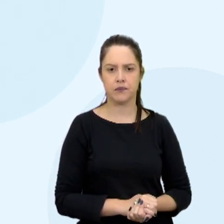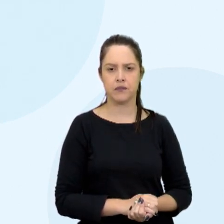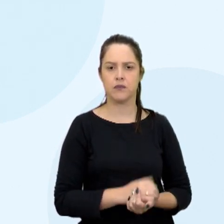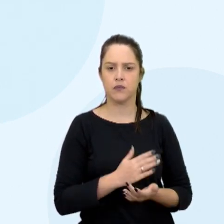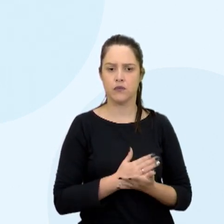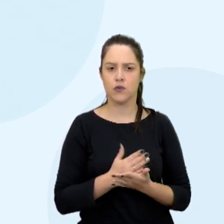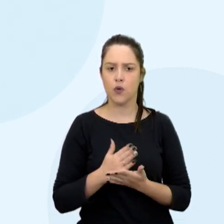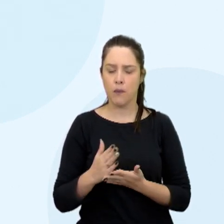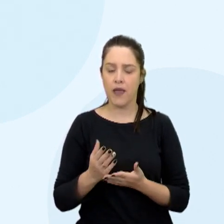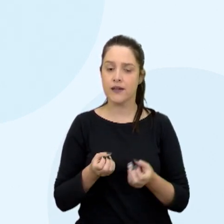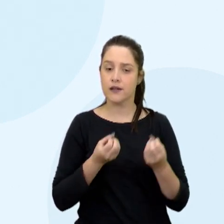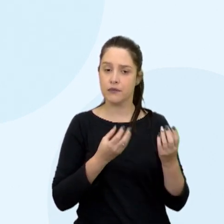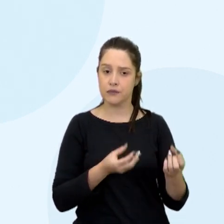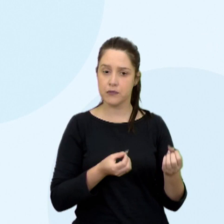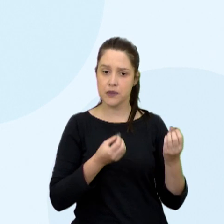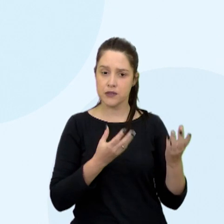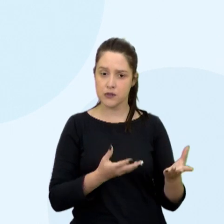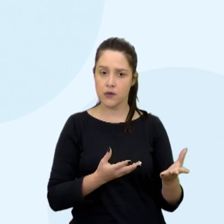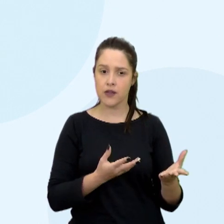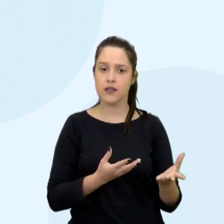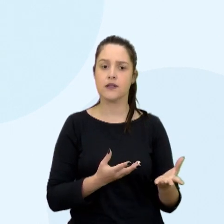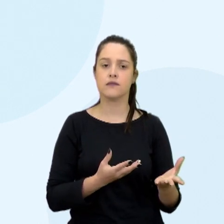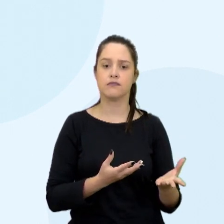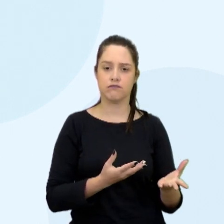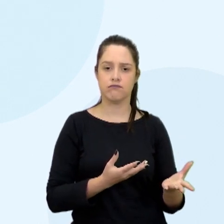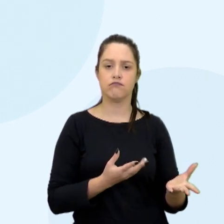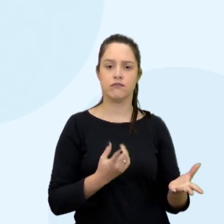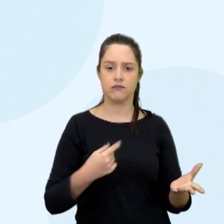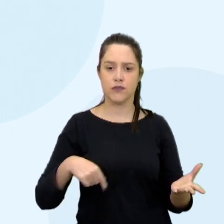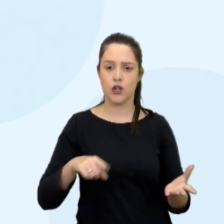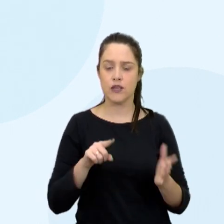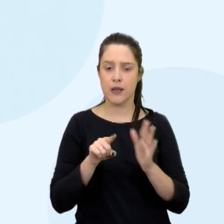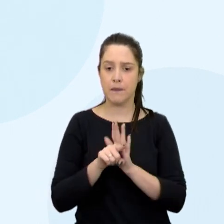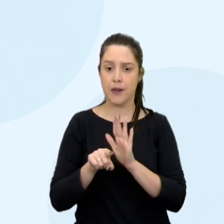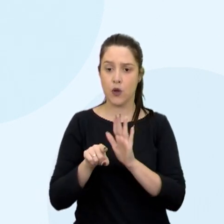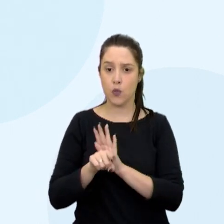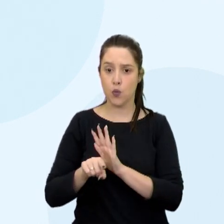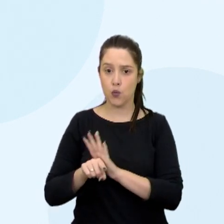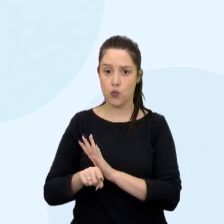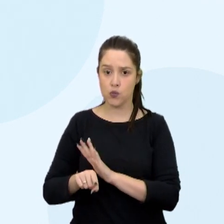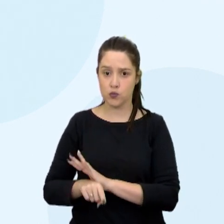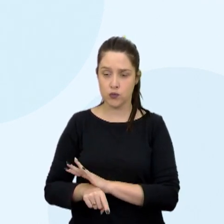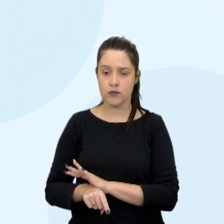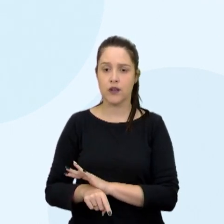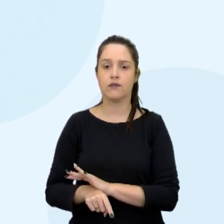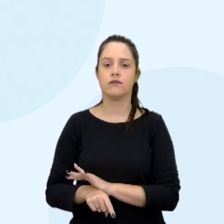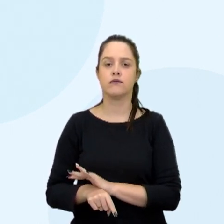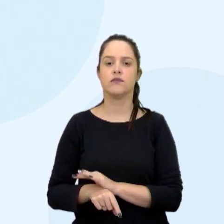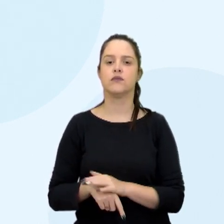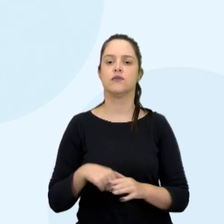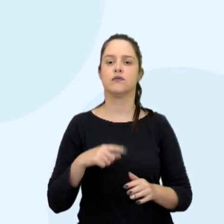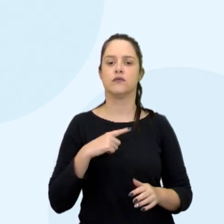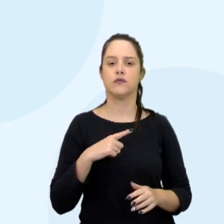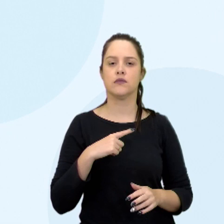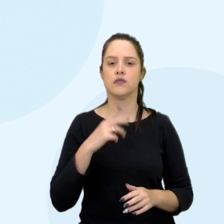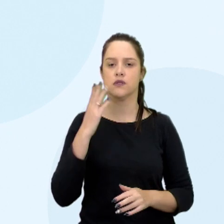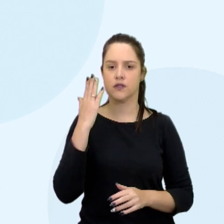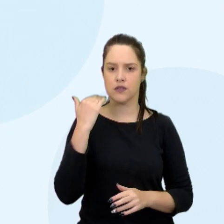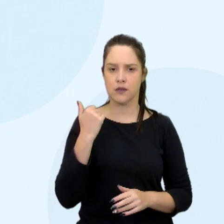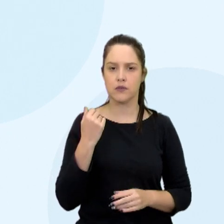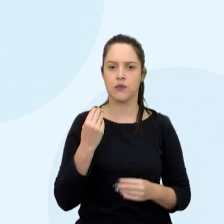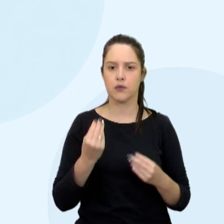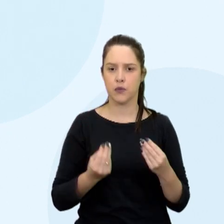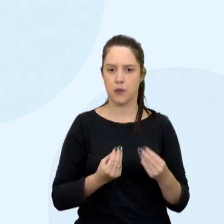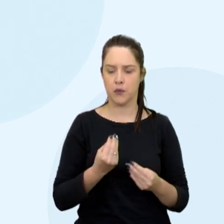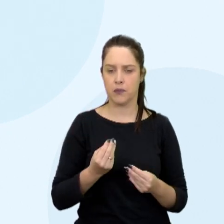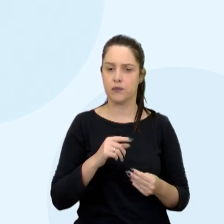fornece de informações, né, professor? Sim. Então, a gente tem algumas perguntas norteadoras, que é o momento de sala de aula invertida, que